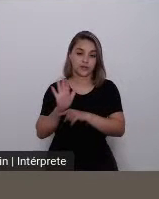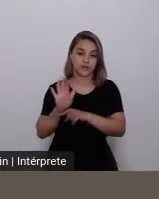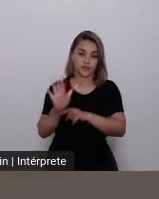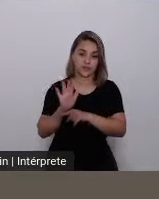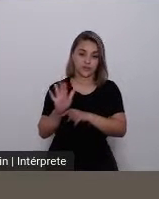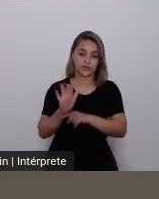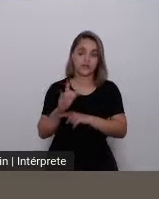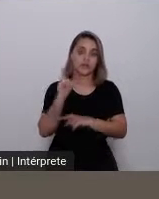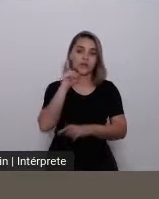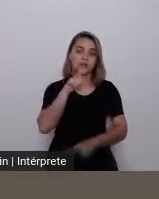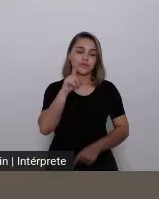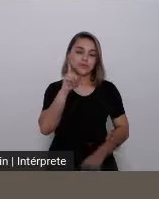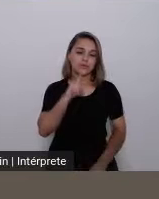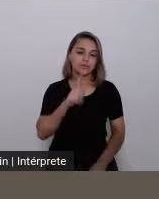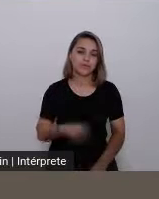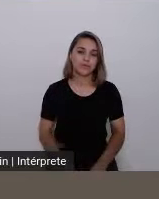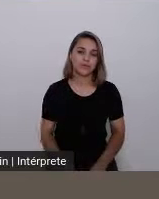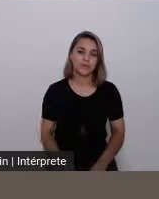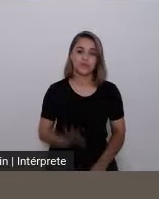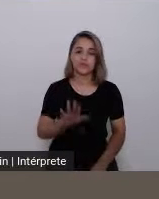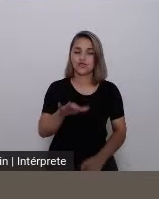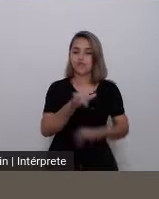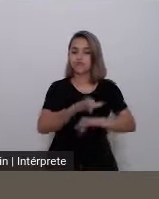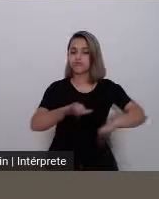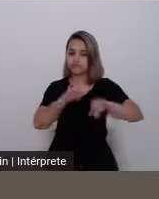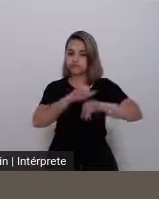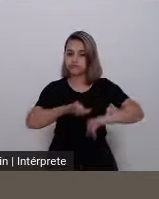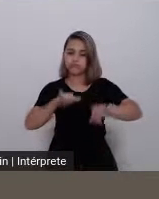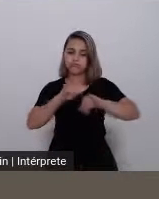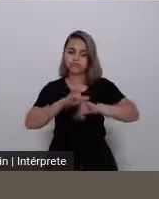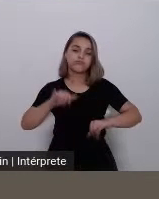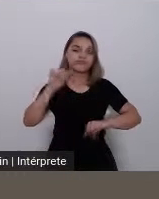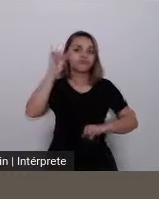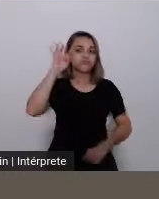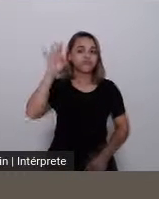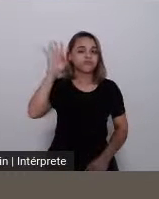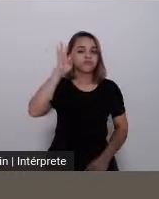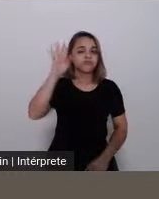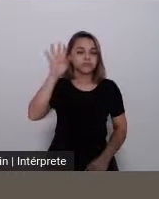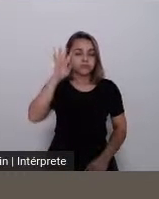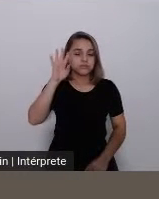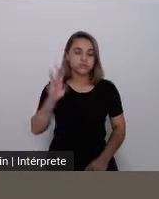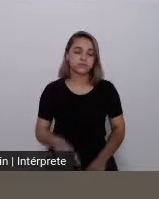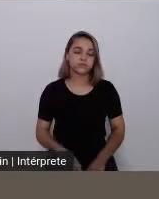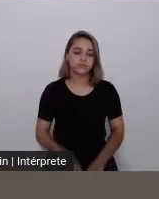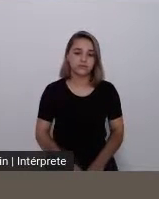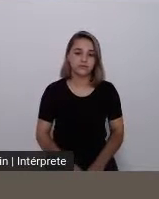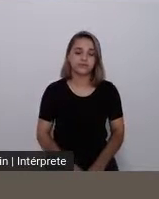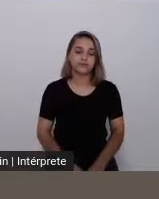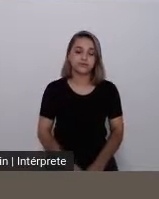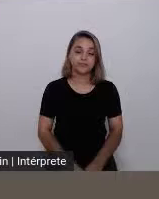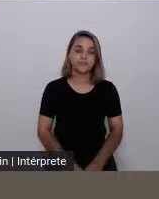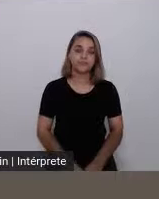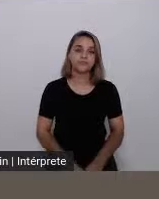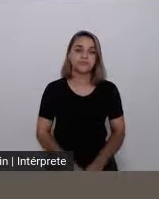estadunidense, que já começavam a circular no imaginário aqui sul-americano,